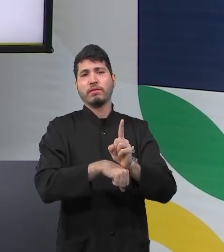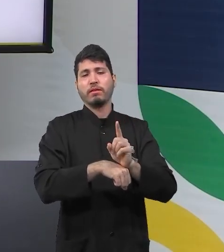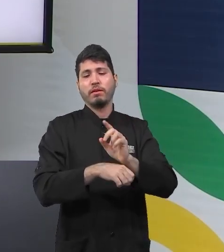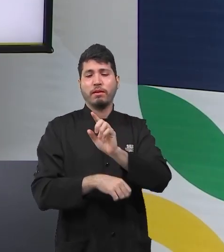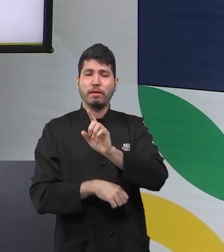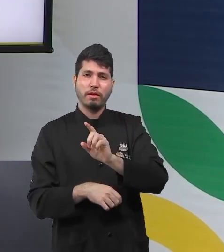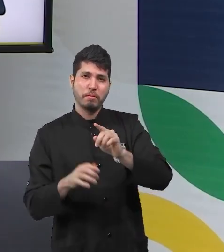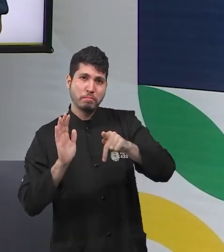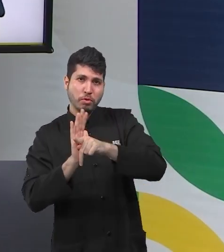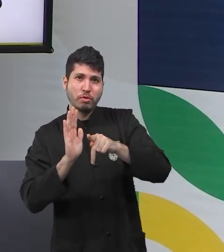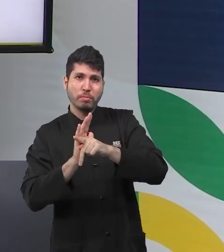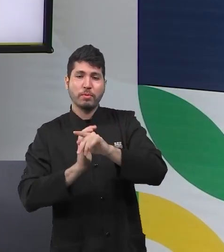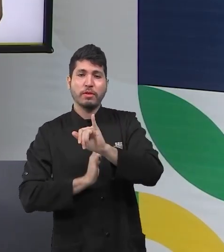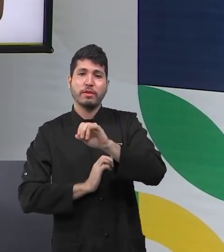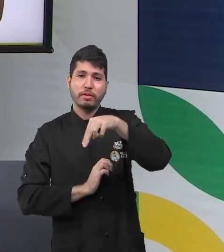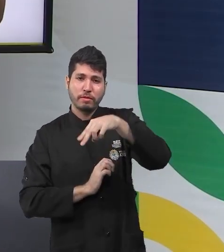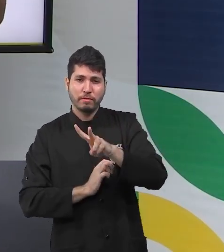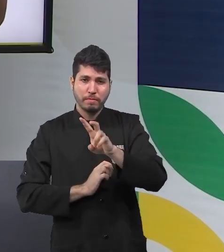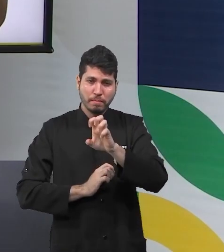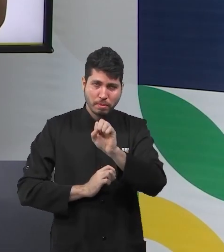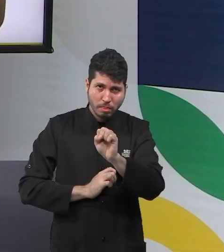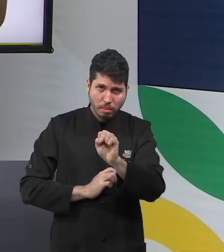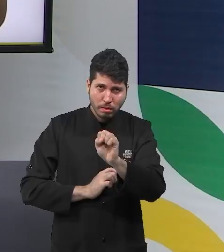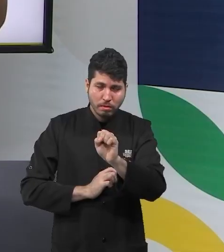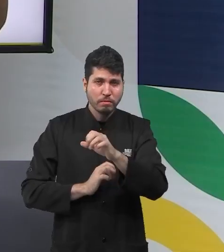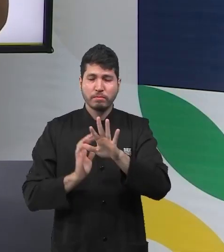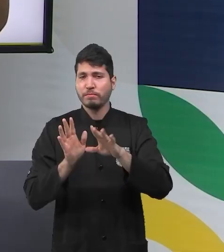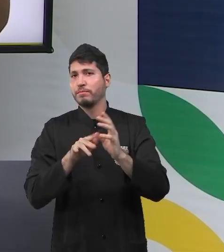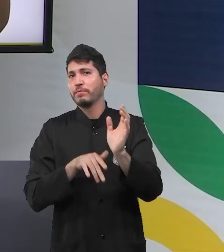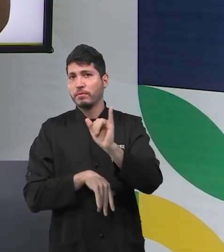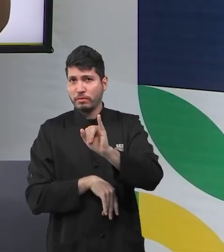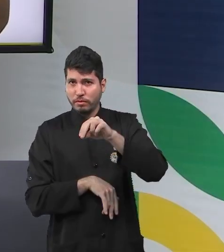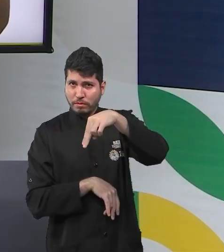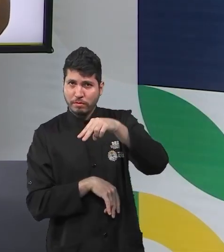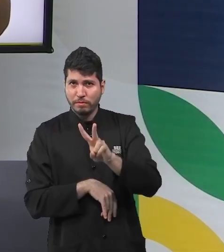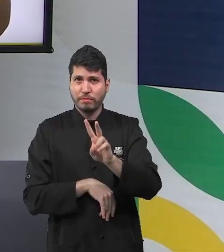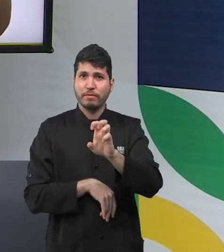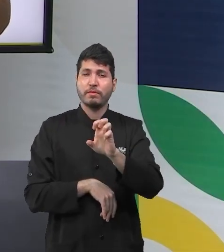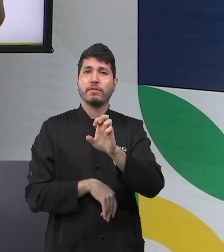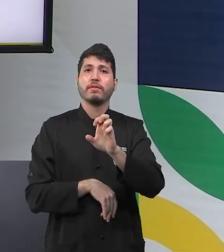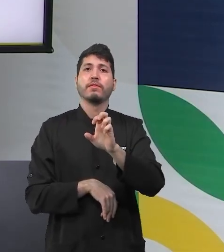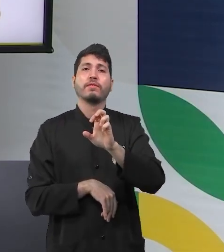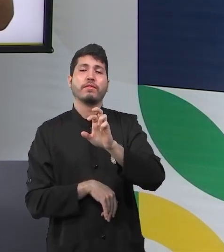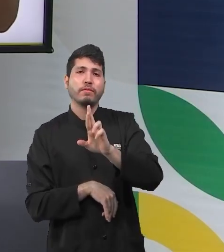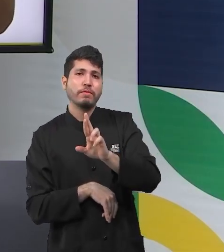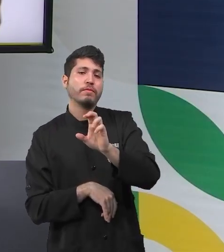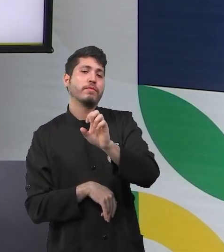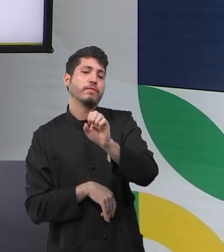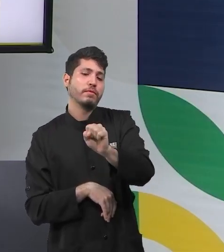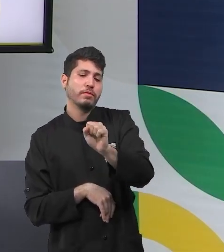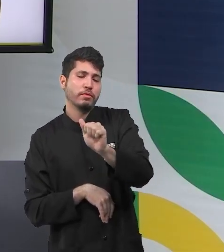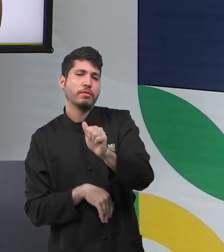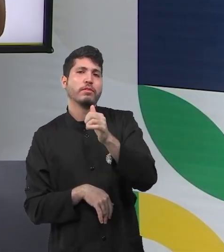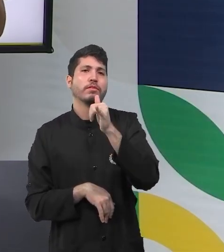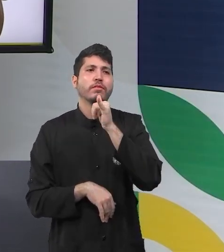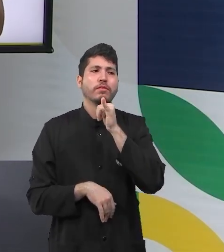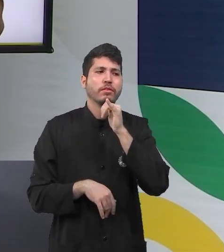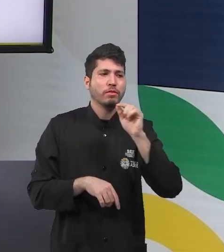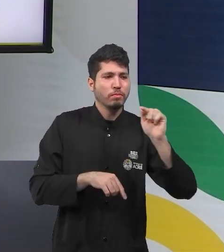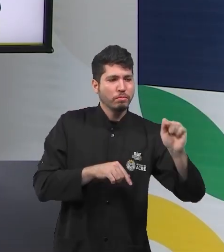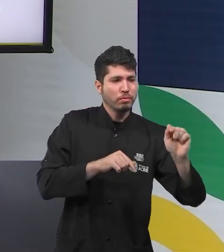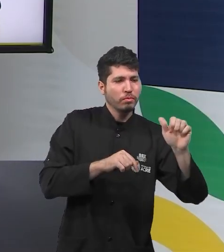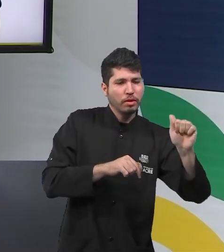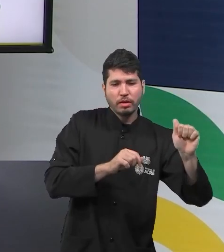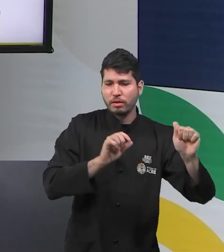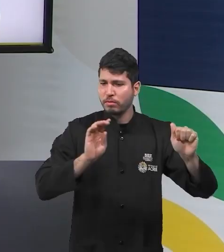inversas. Por exemplo, se eu vou de um percurso A até B, e nesse percurso tem uma certa distância que não vai